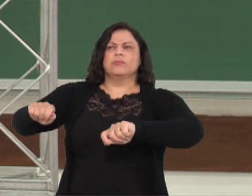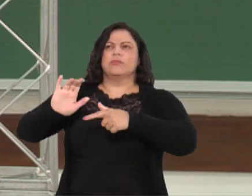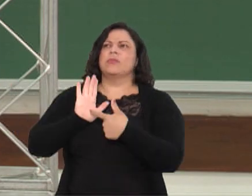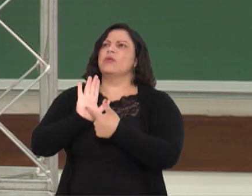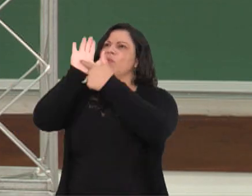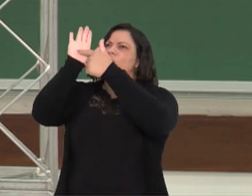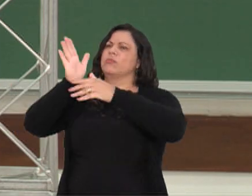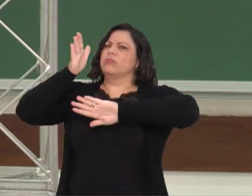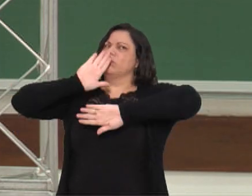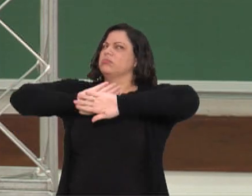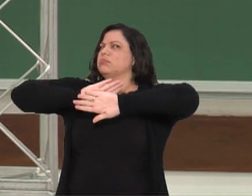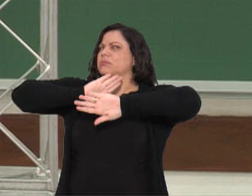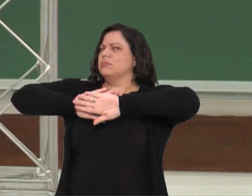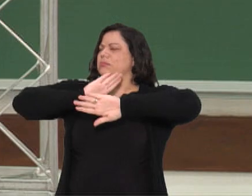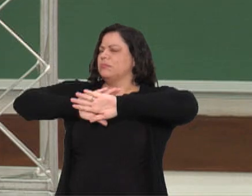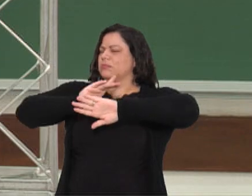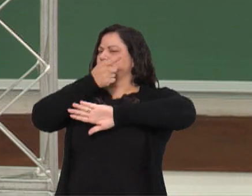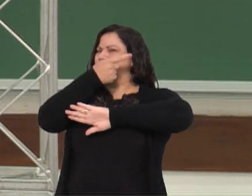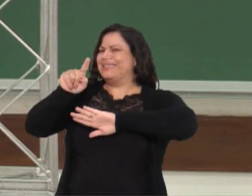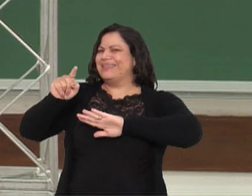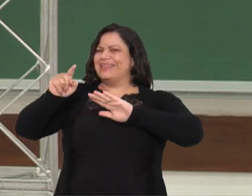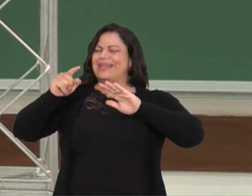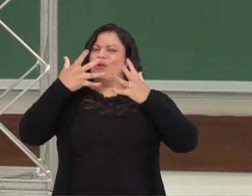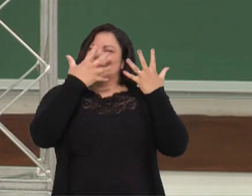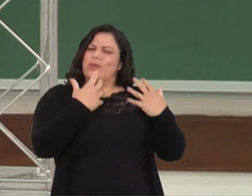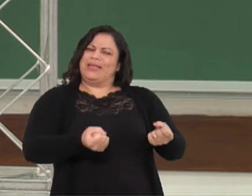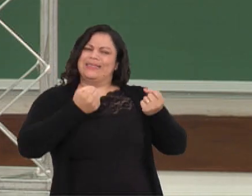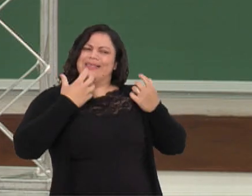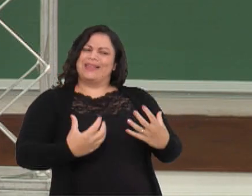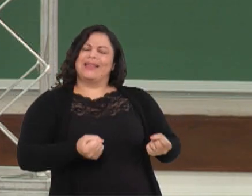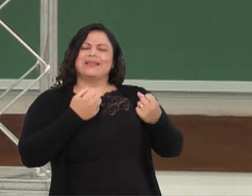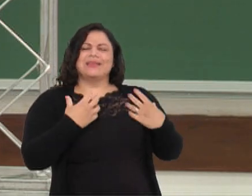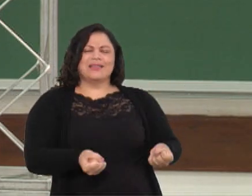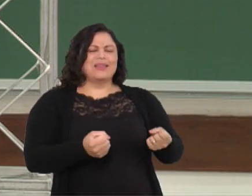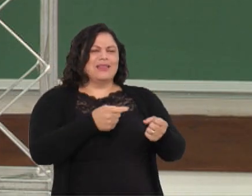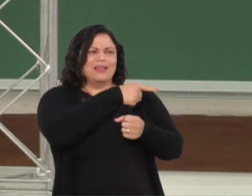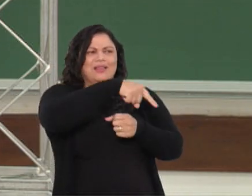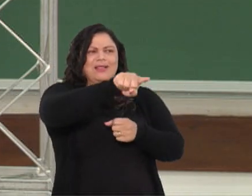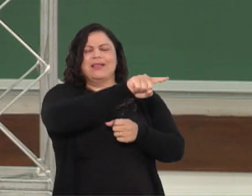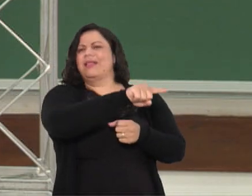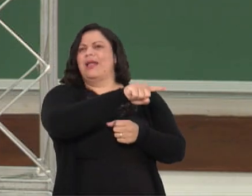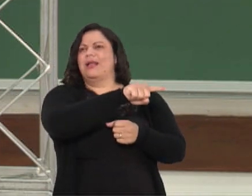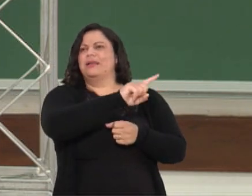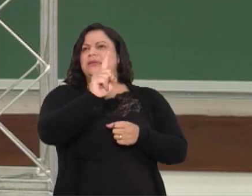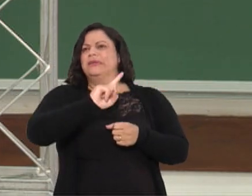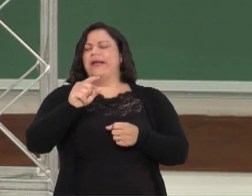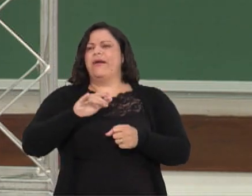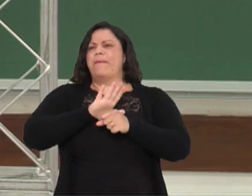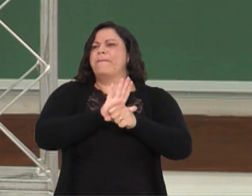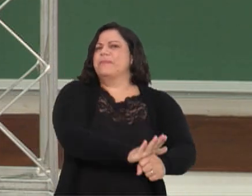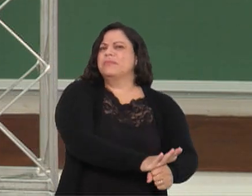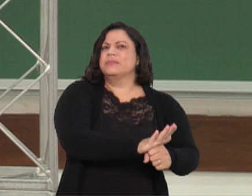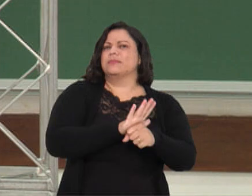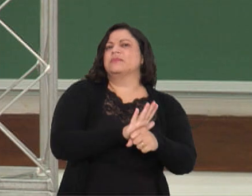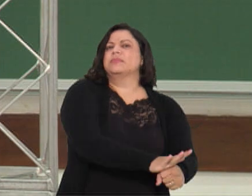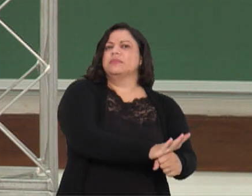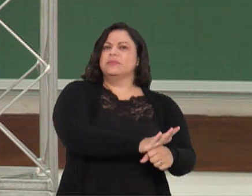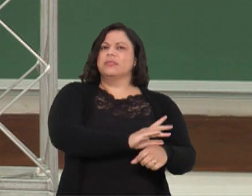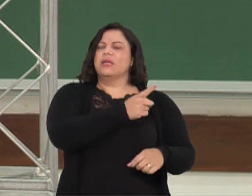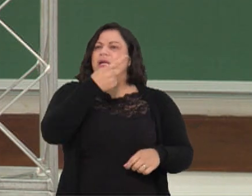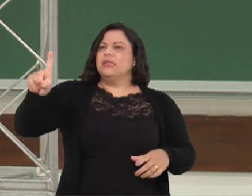e não simplesmente ficar aceitando, quietinho, calado, a